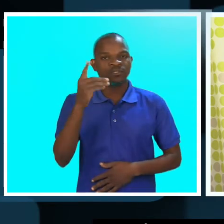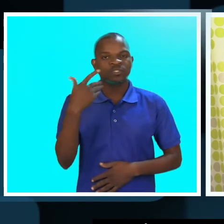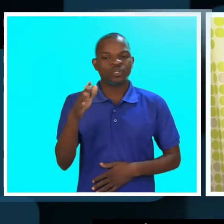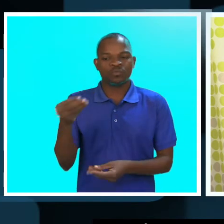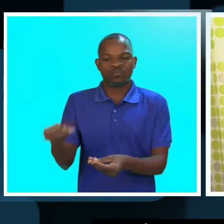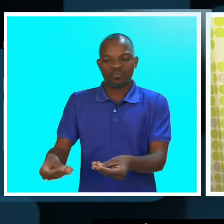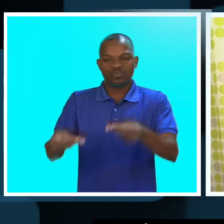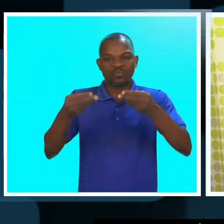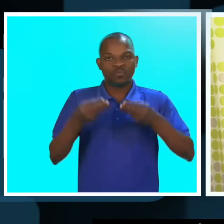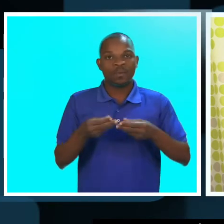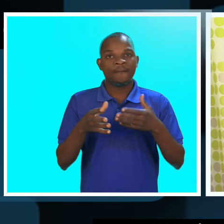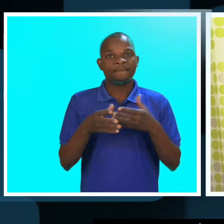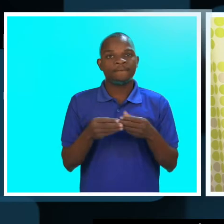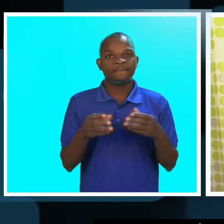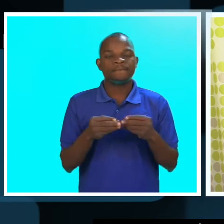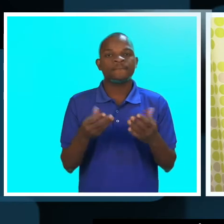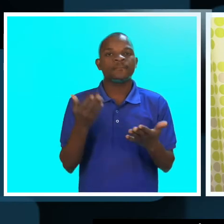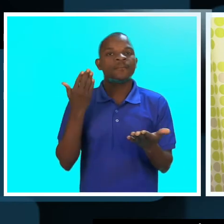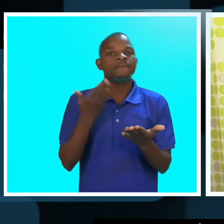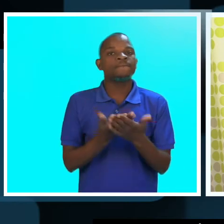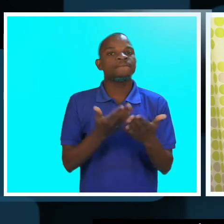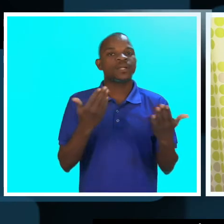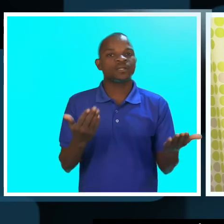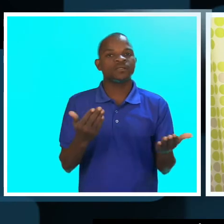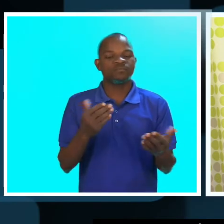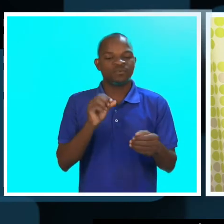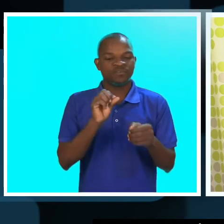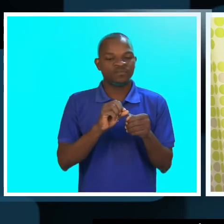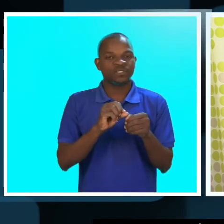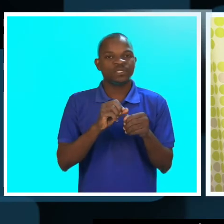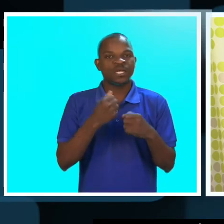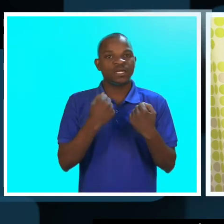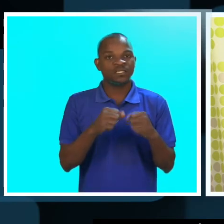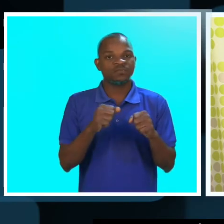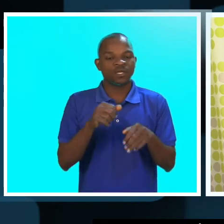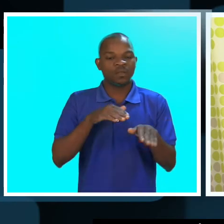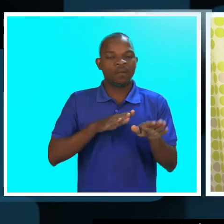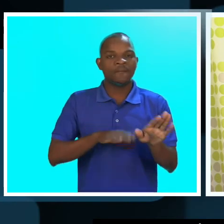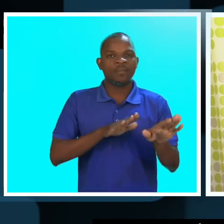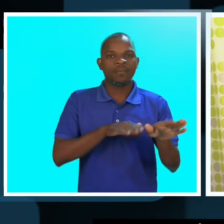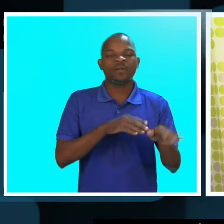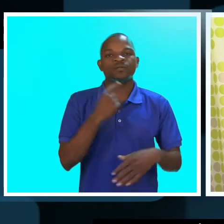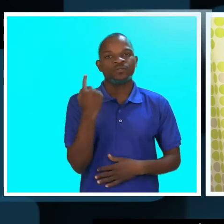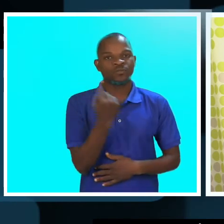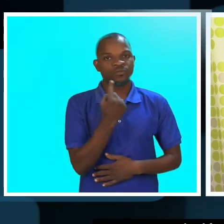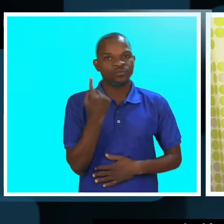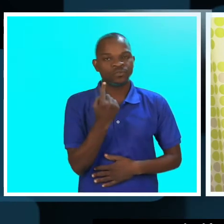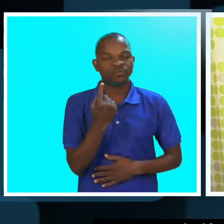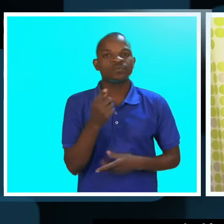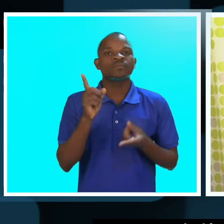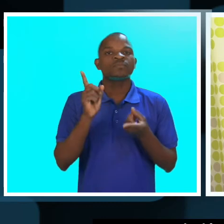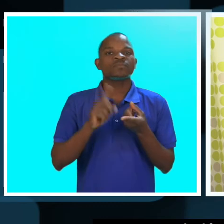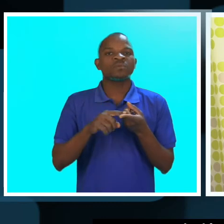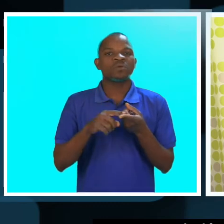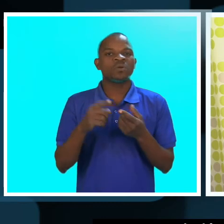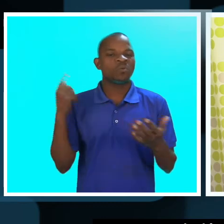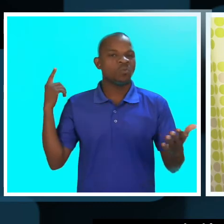acabaram se beneficiando de kit para desenvolver atividades de corte e costura